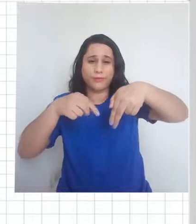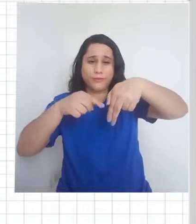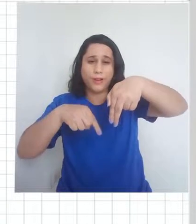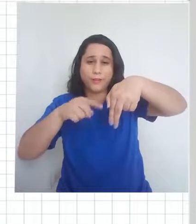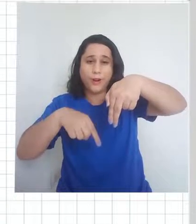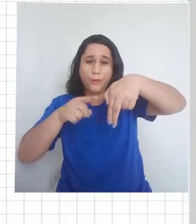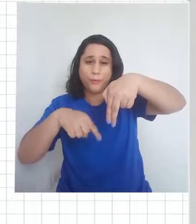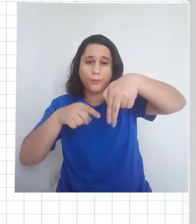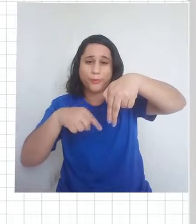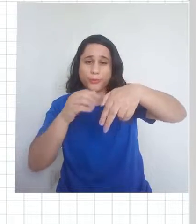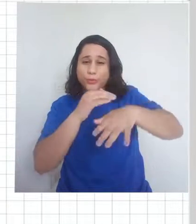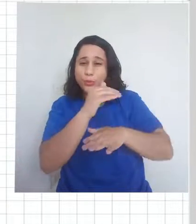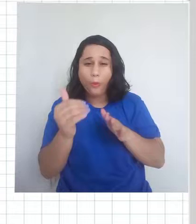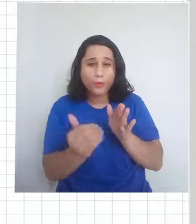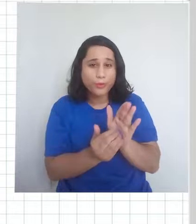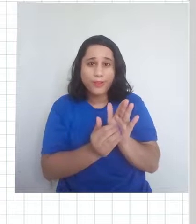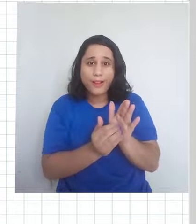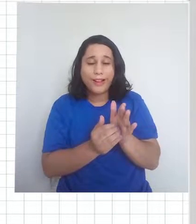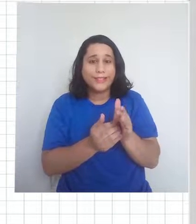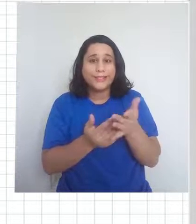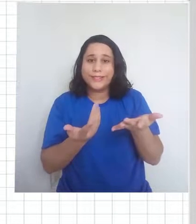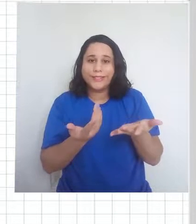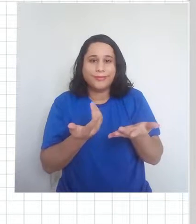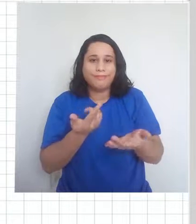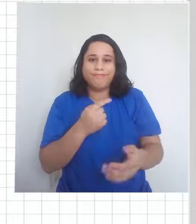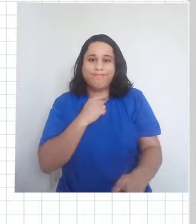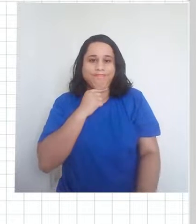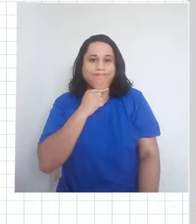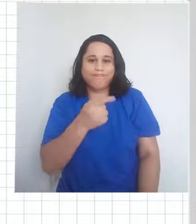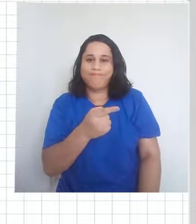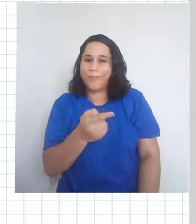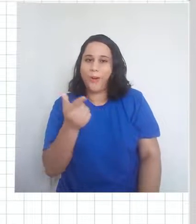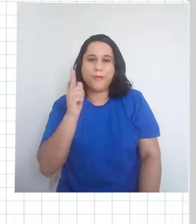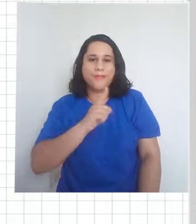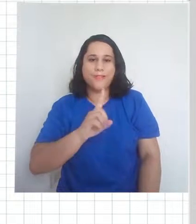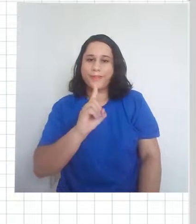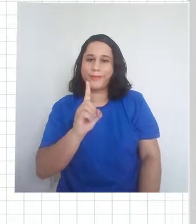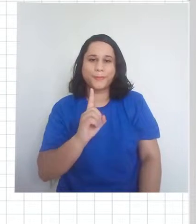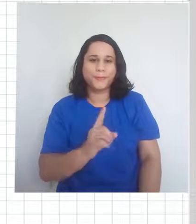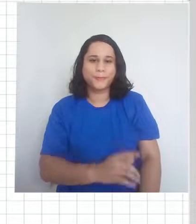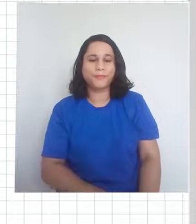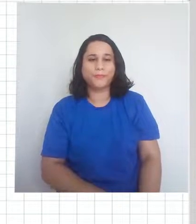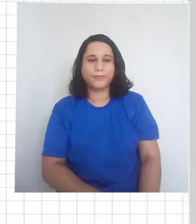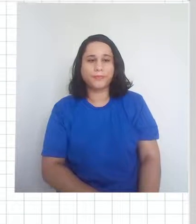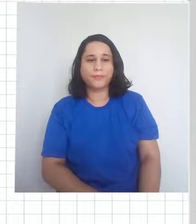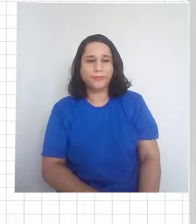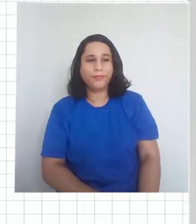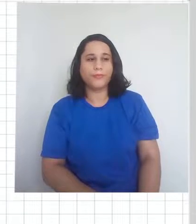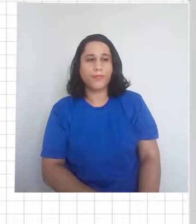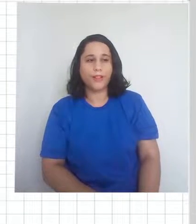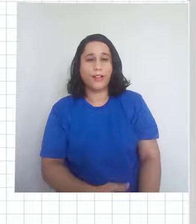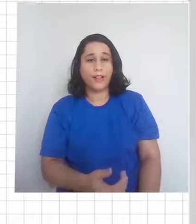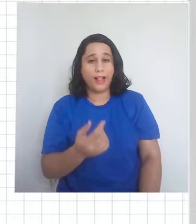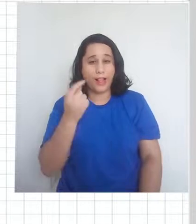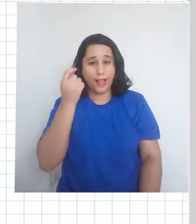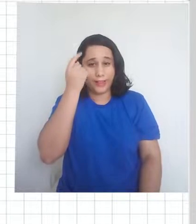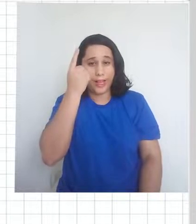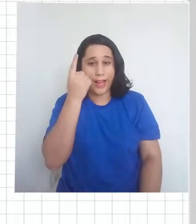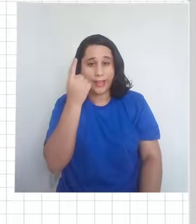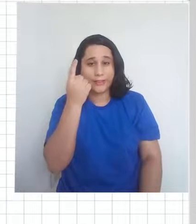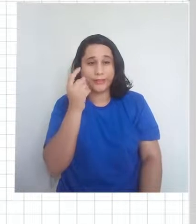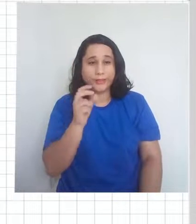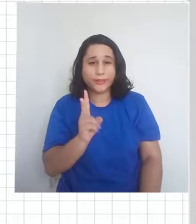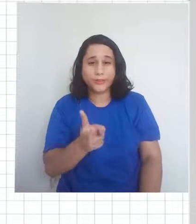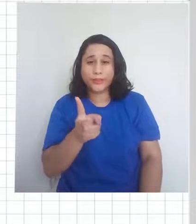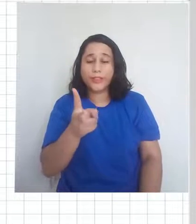final. É uma tarefa incontável, tá certo? Então a ideia de infinito, né, é porque os números